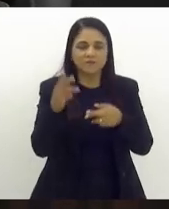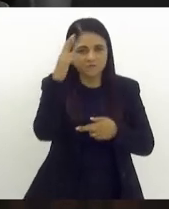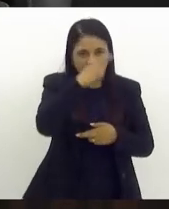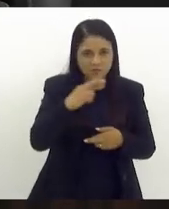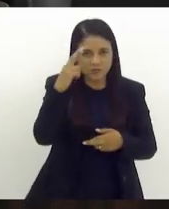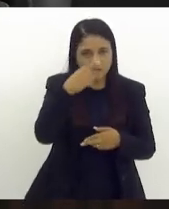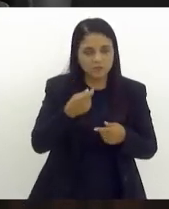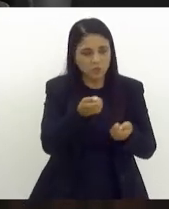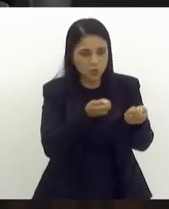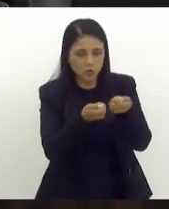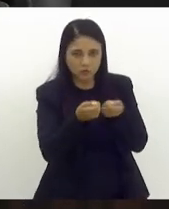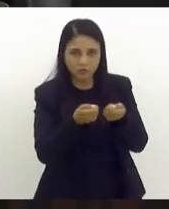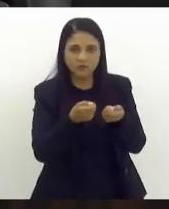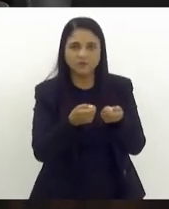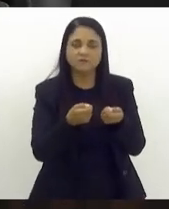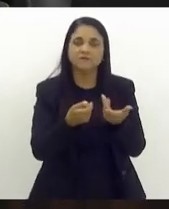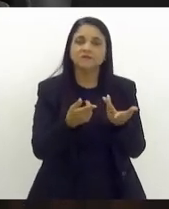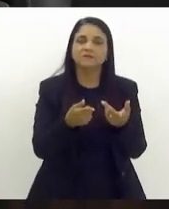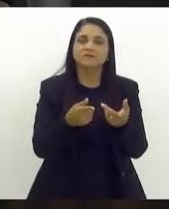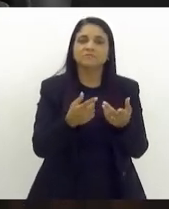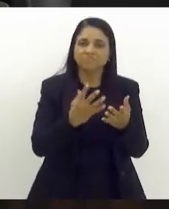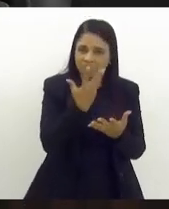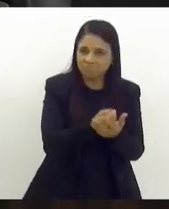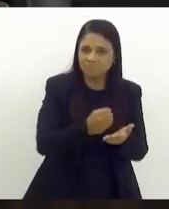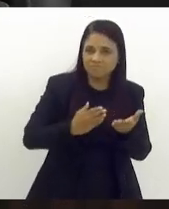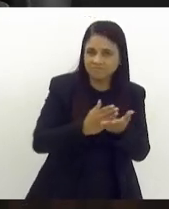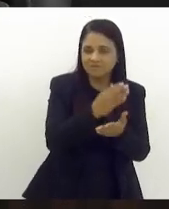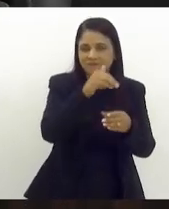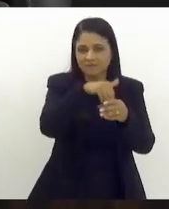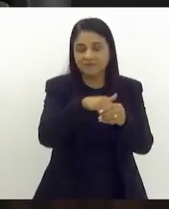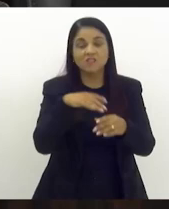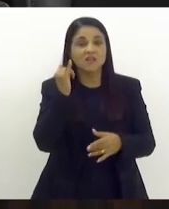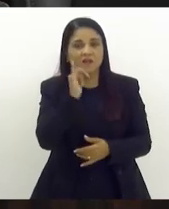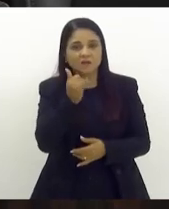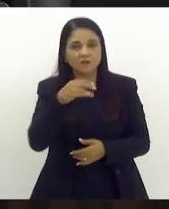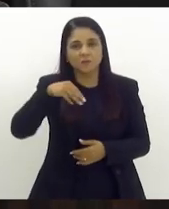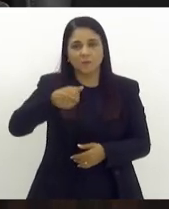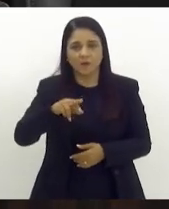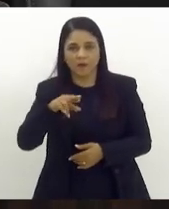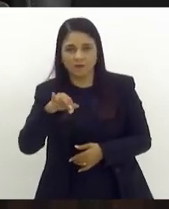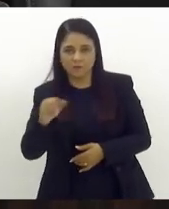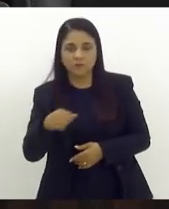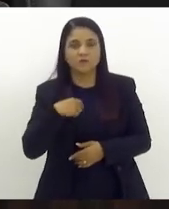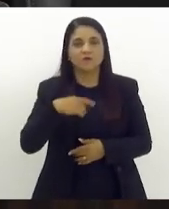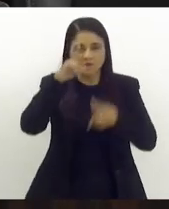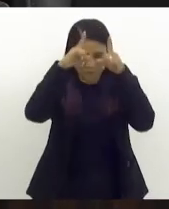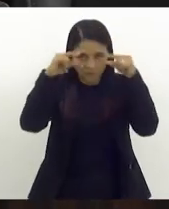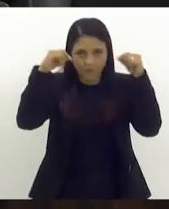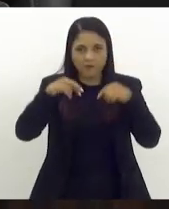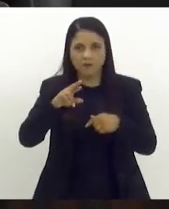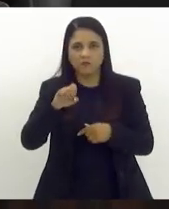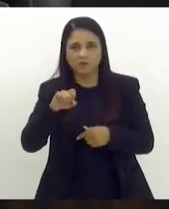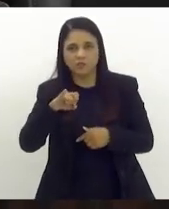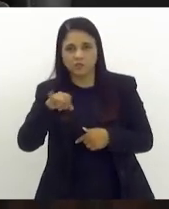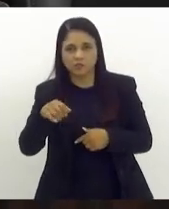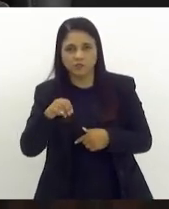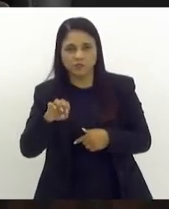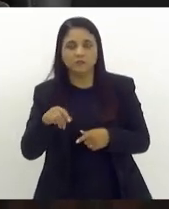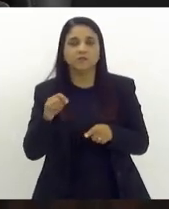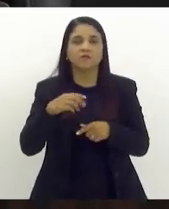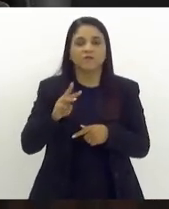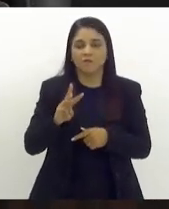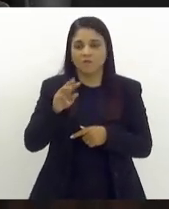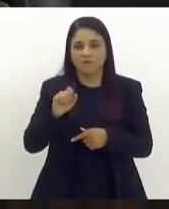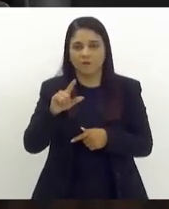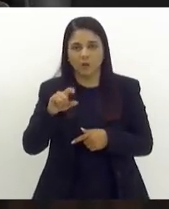e controle favorável. Relatores, deputado Márcio Pacheco, enfermeira Rejane, Eurico Júnior, Valdeque Carneiro,